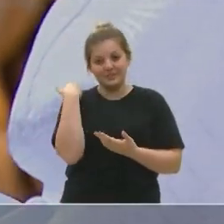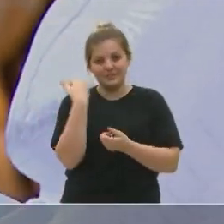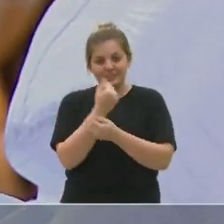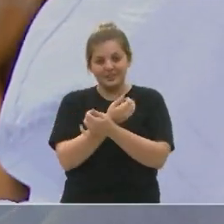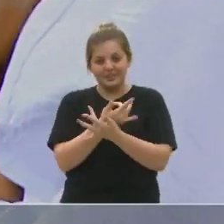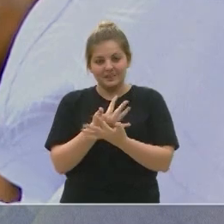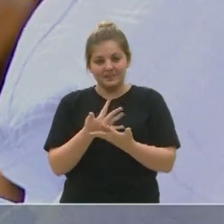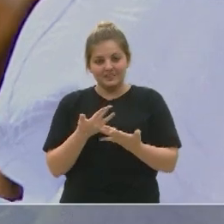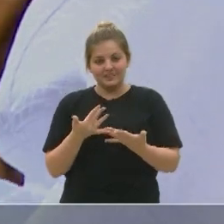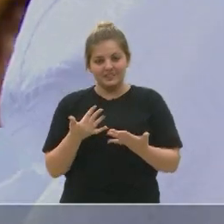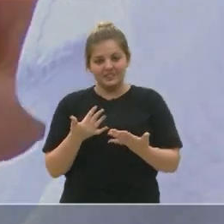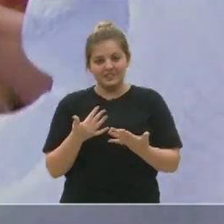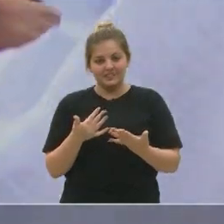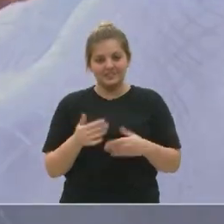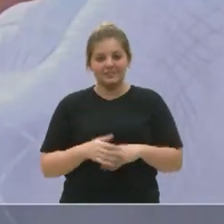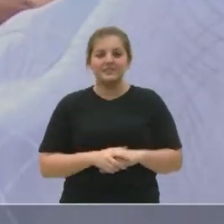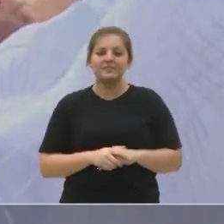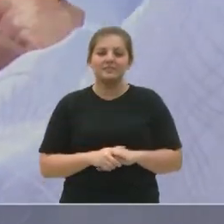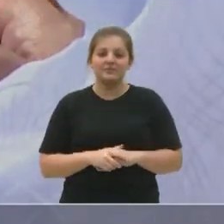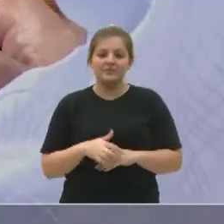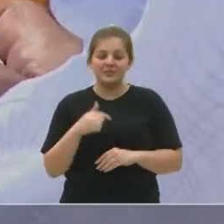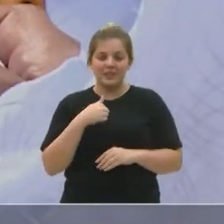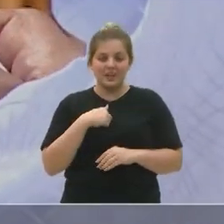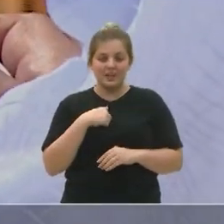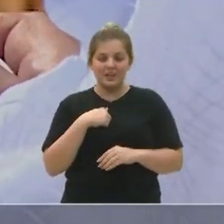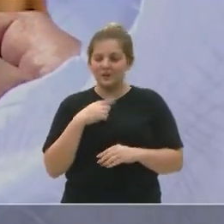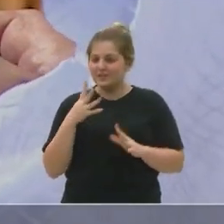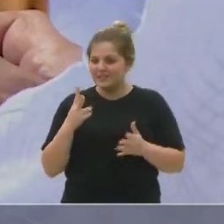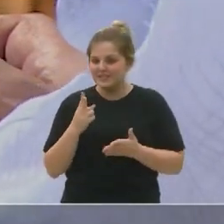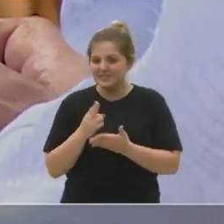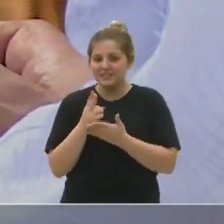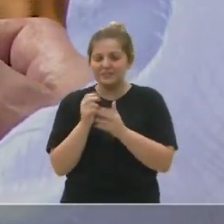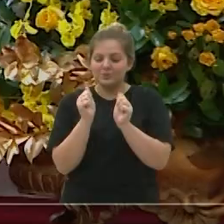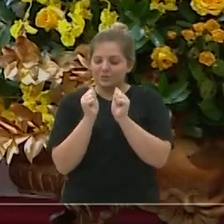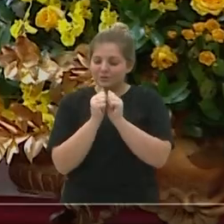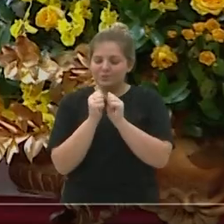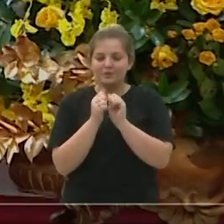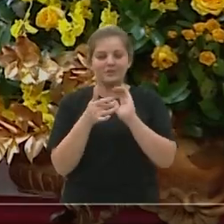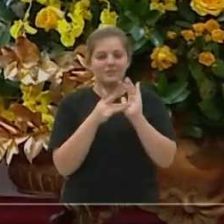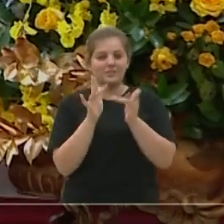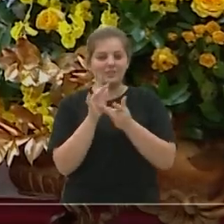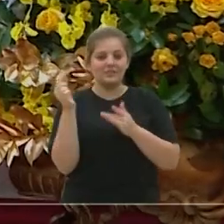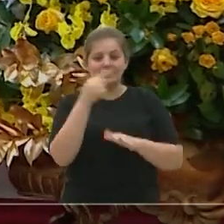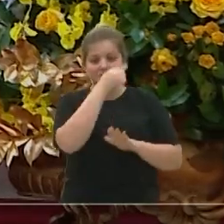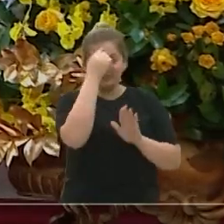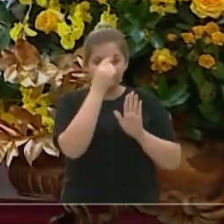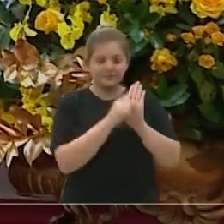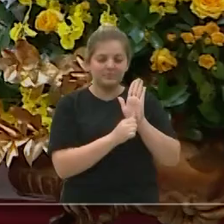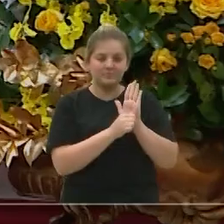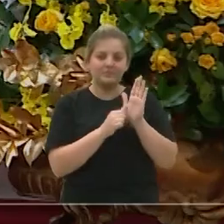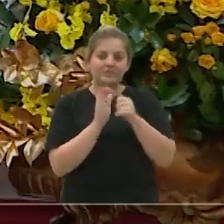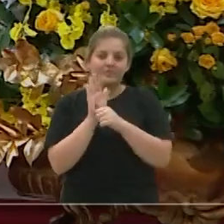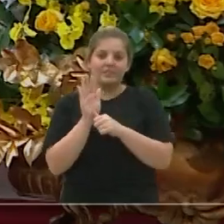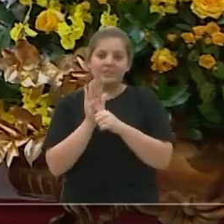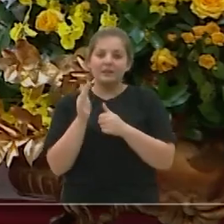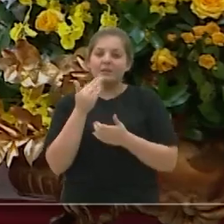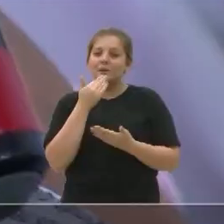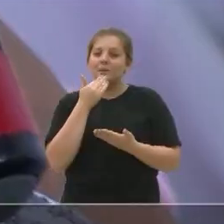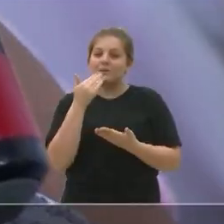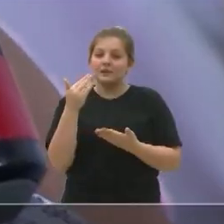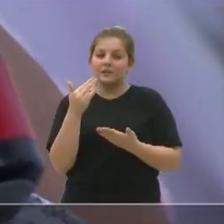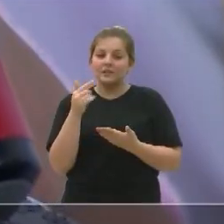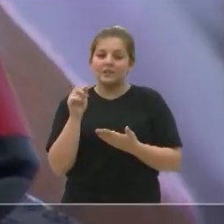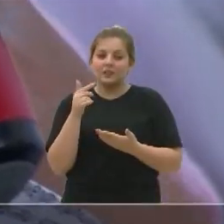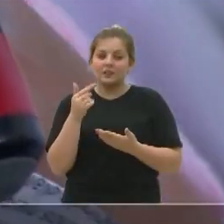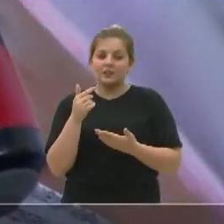está aqui com a medalhinha de Jesus das Santas Chagas. Eu não tiro. Está sempre aqui. Quando eu pedi, padre, pela cura, eu usava outra, já